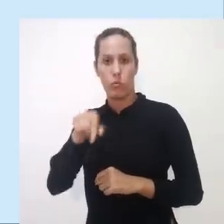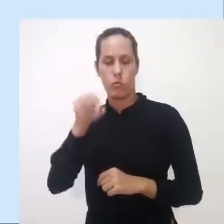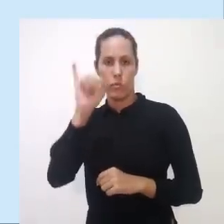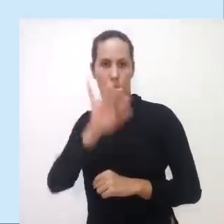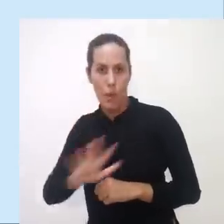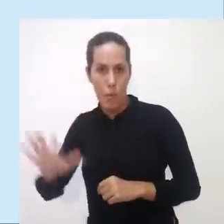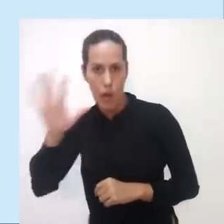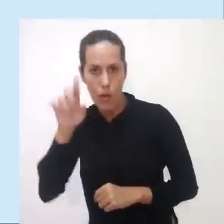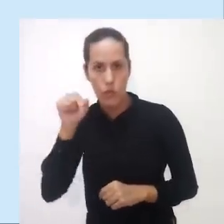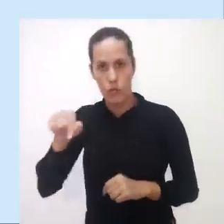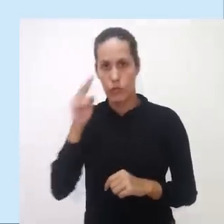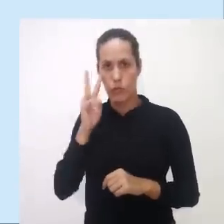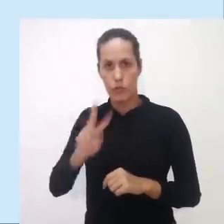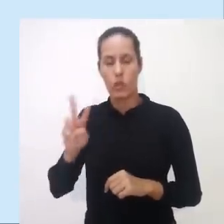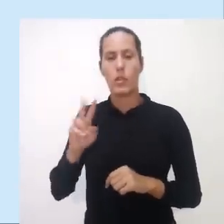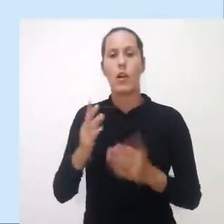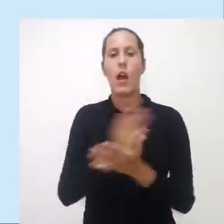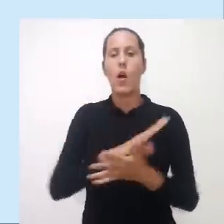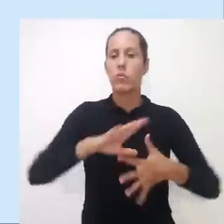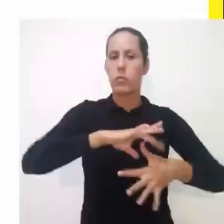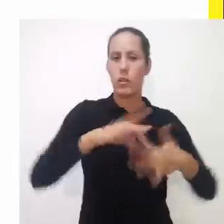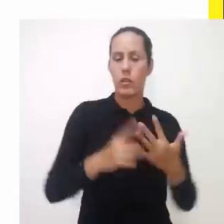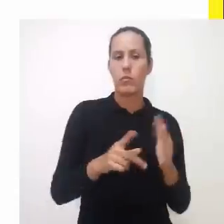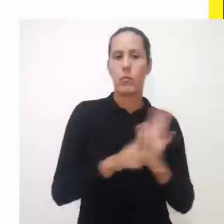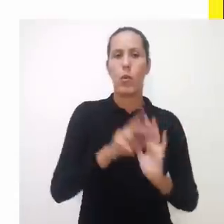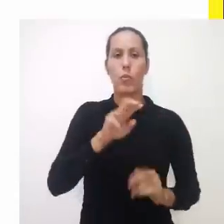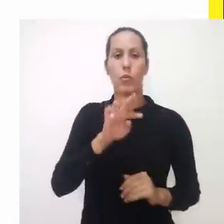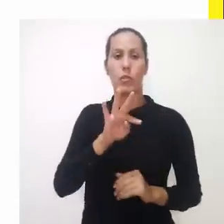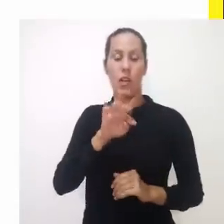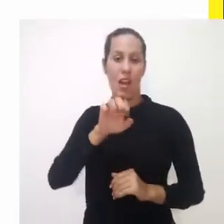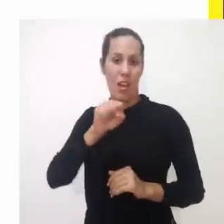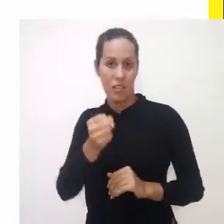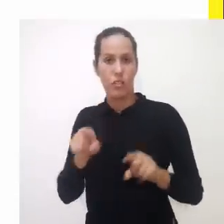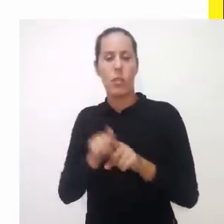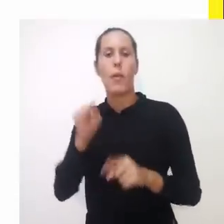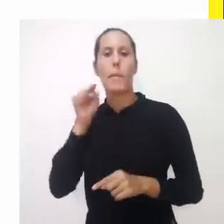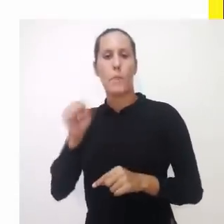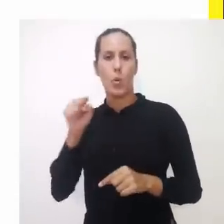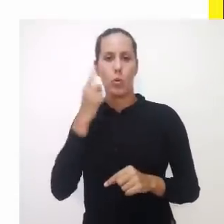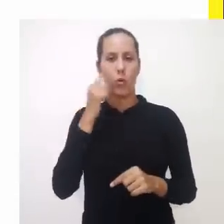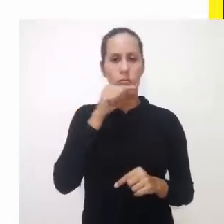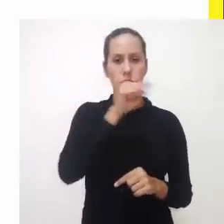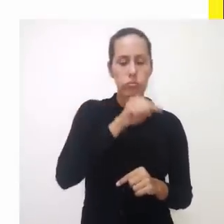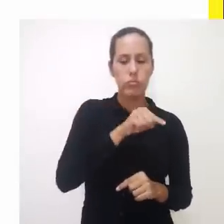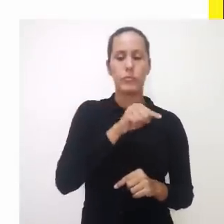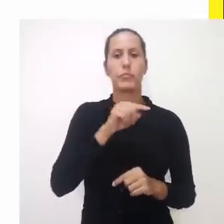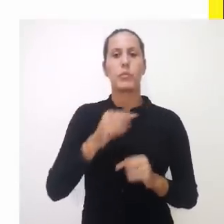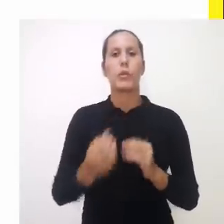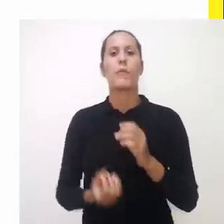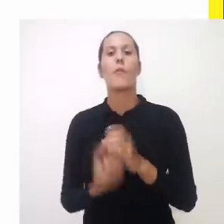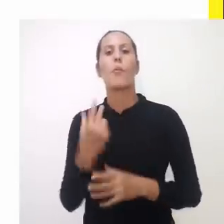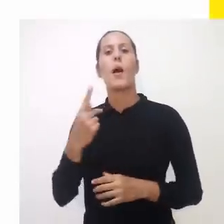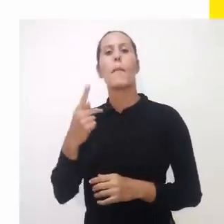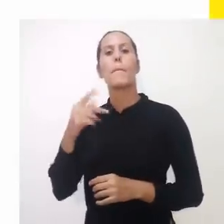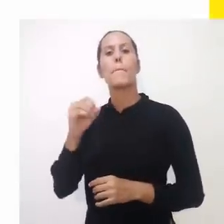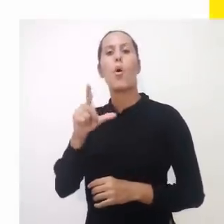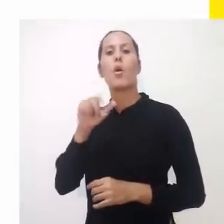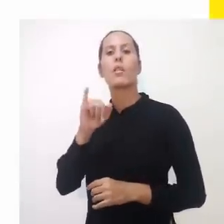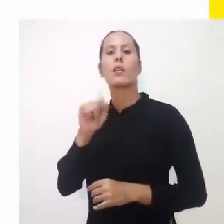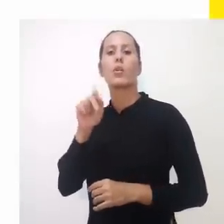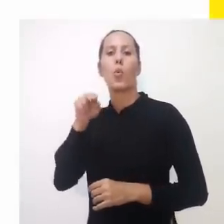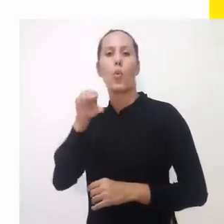tela de vocês existem elementos de segmento de reta e pontos, ok? Então, no polígono, a gente